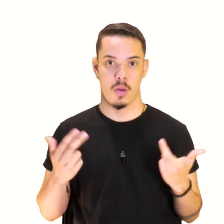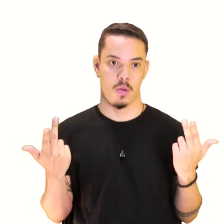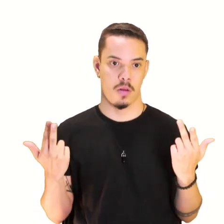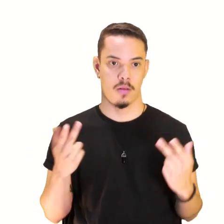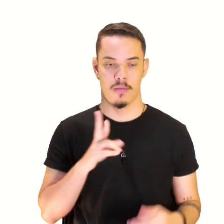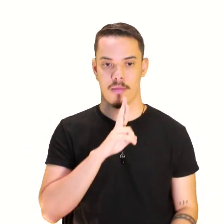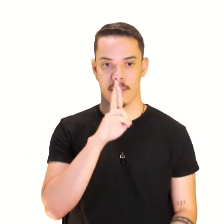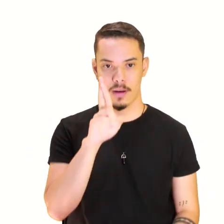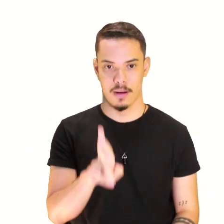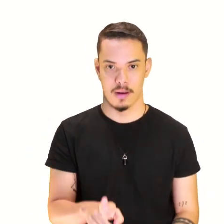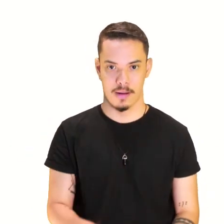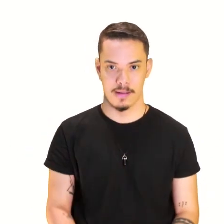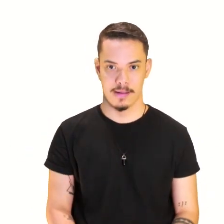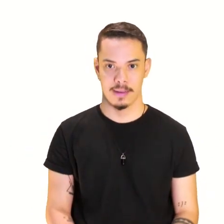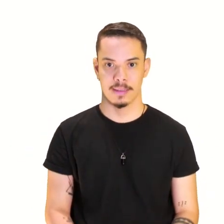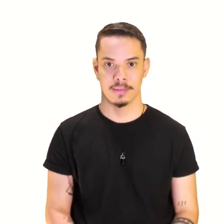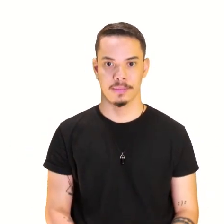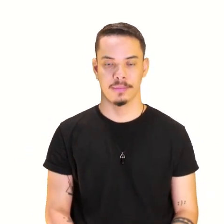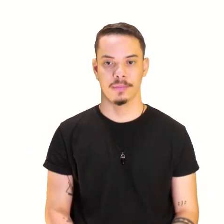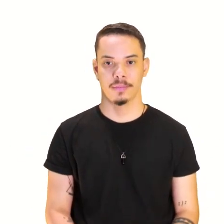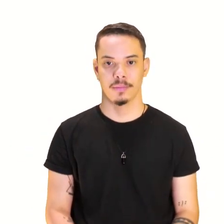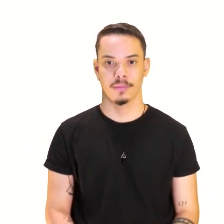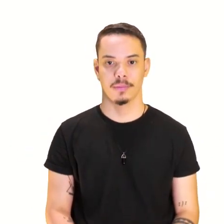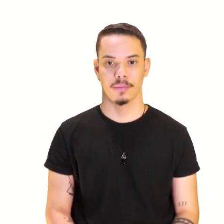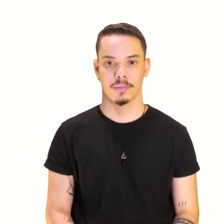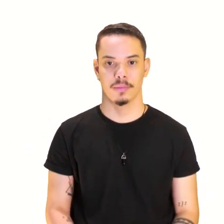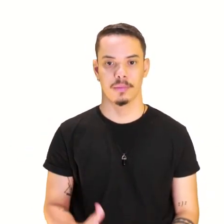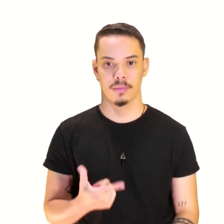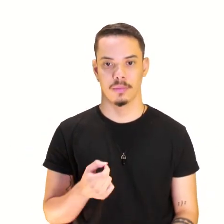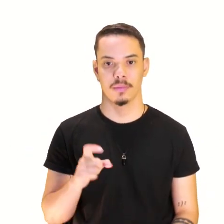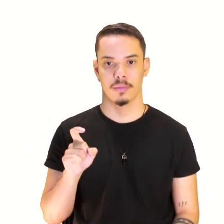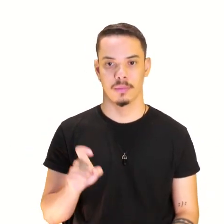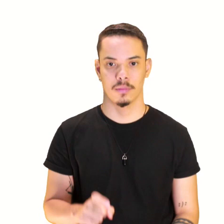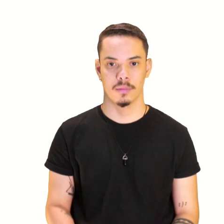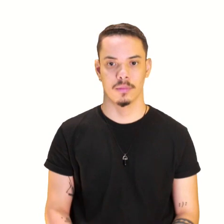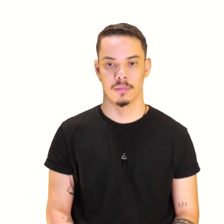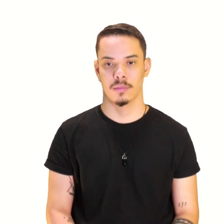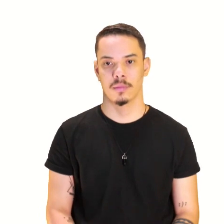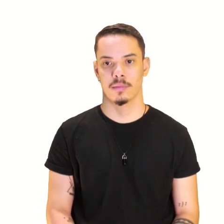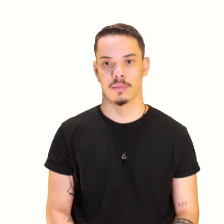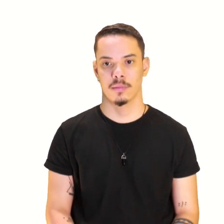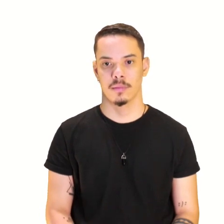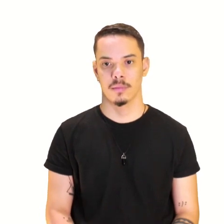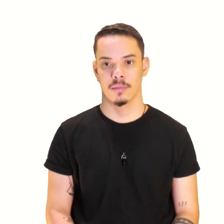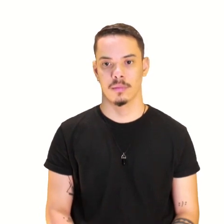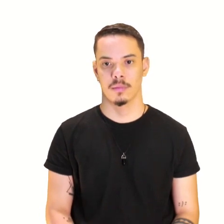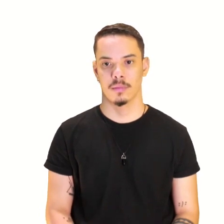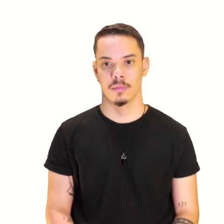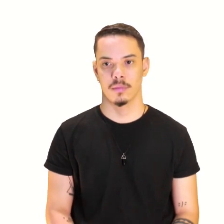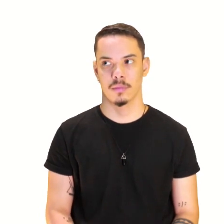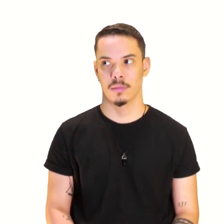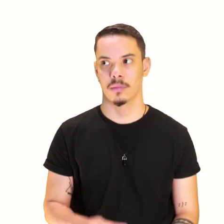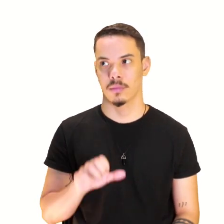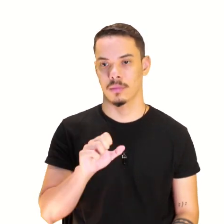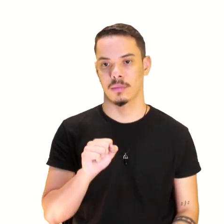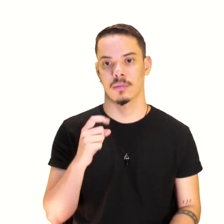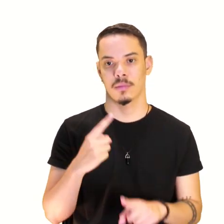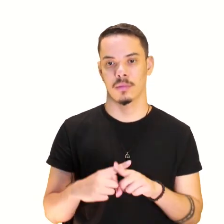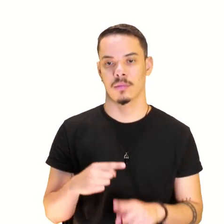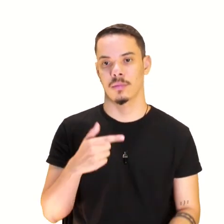resultado. Vamos lá, então? 20 vezes x? 20x. 8 vezes